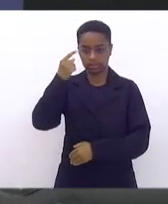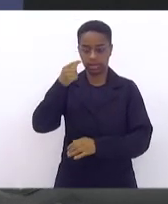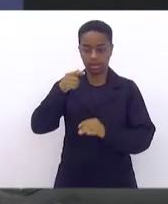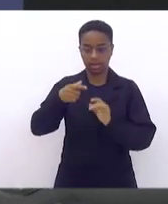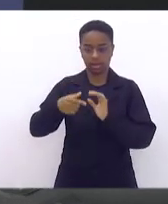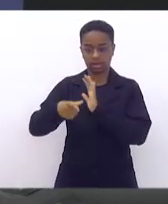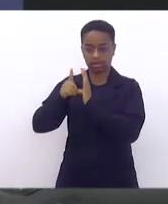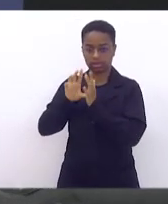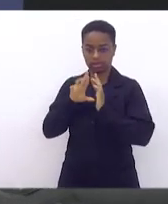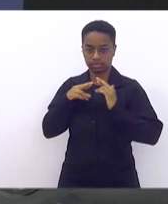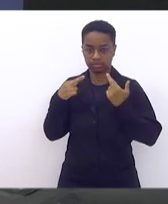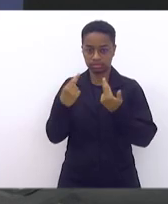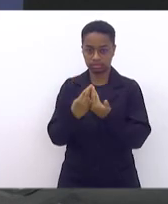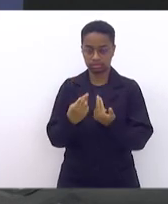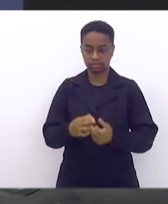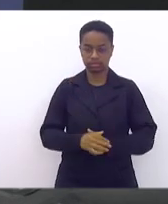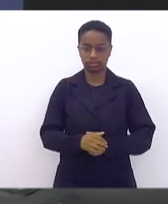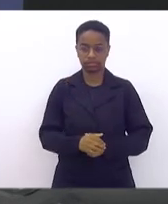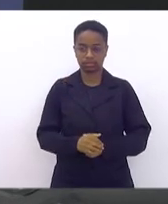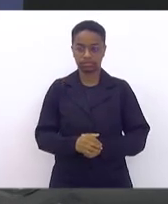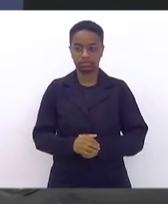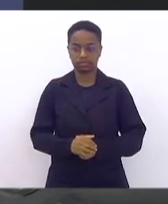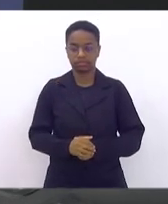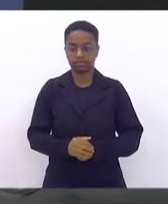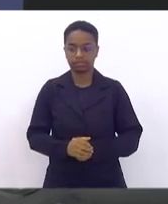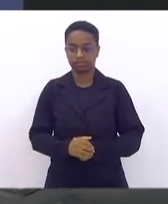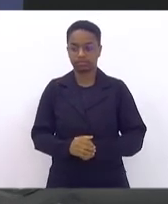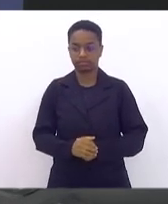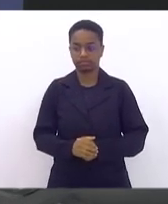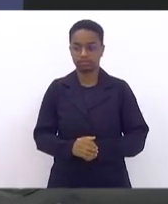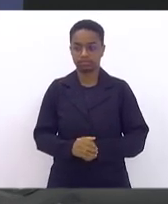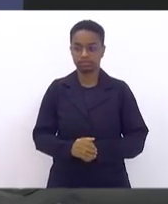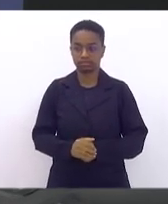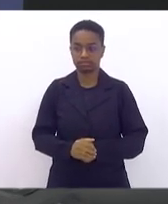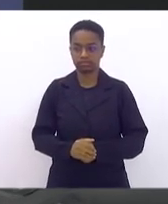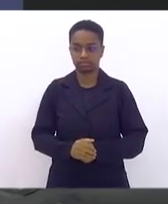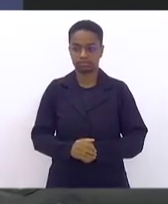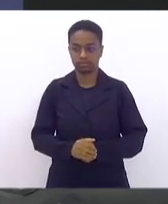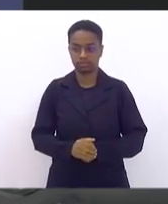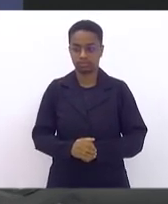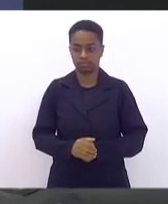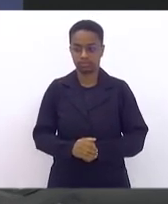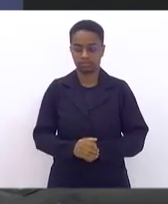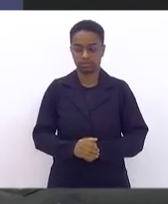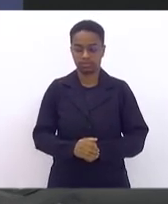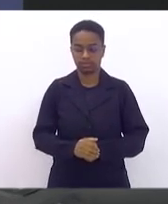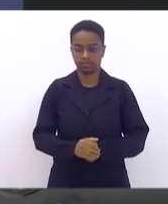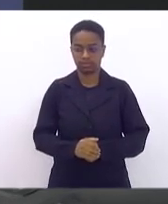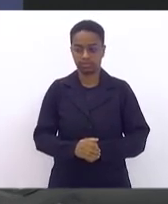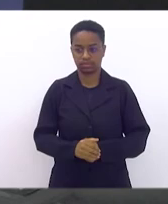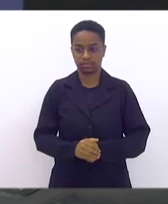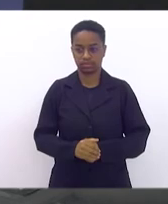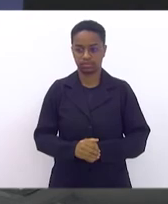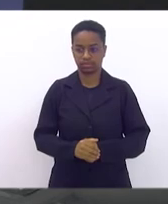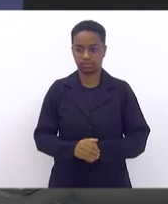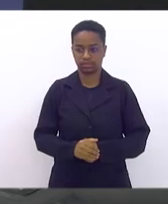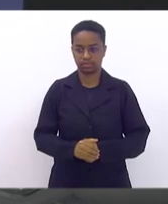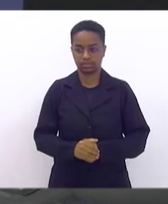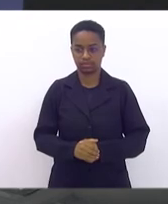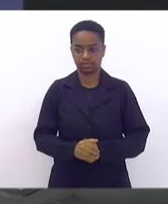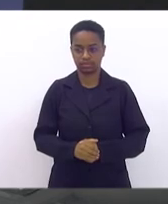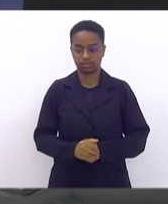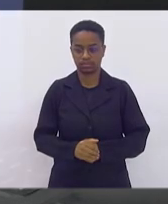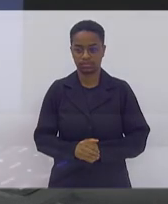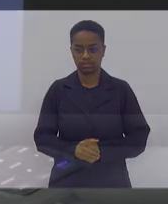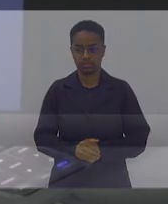perícia passa por sua desvinculação, que será benéfica para a sociedade como um todo. Tá? Pode